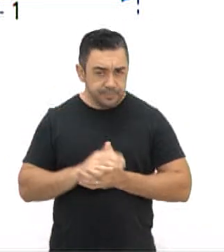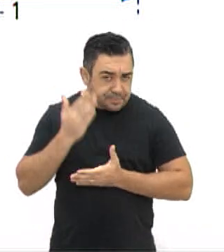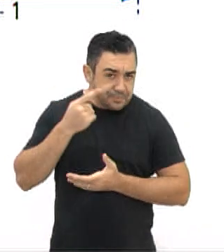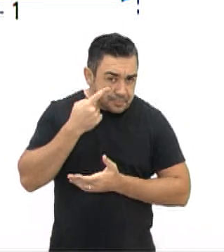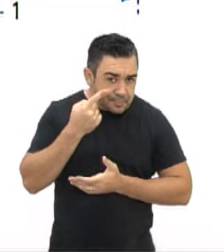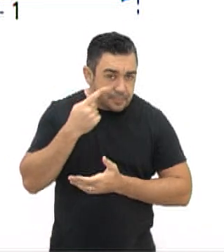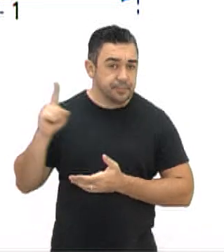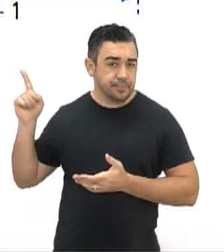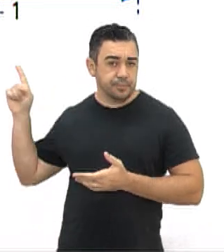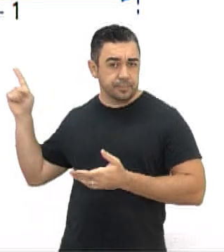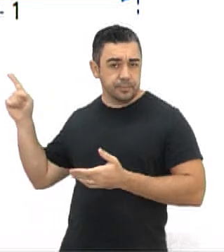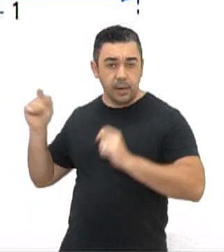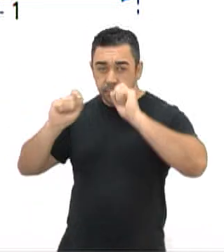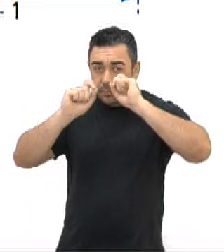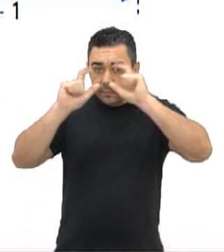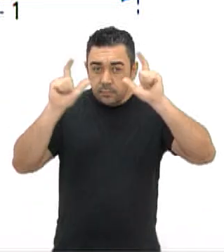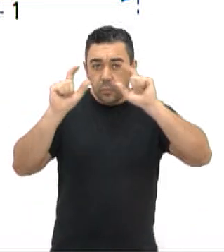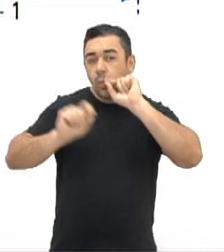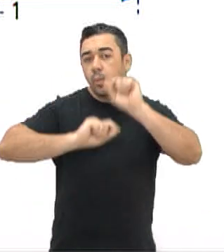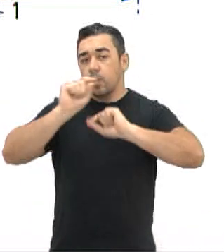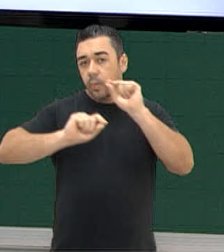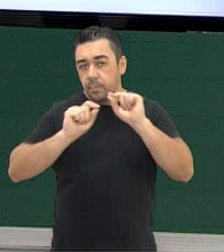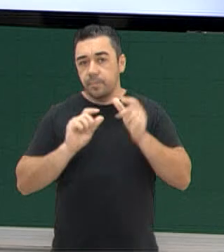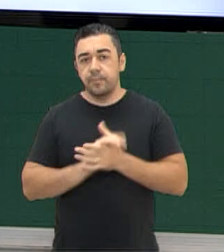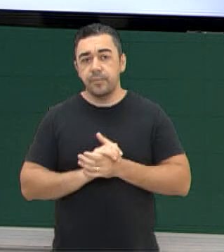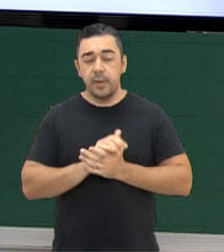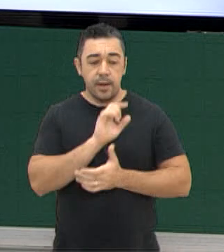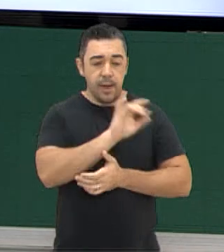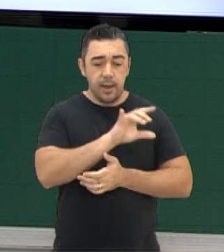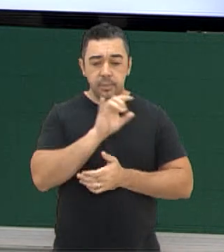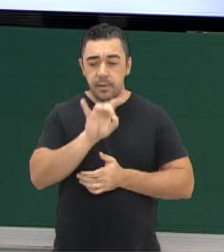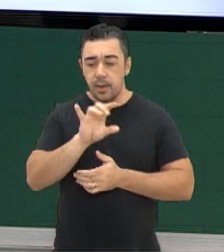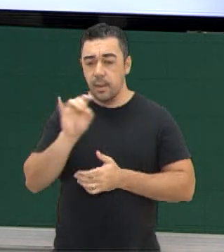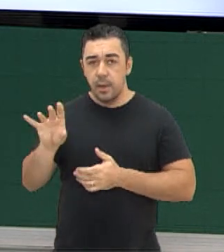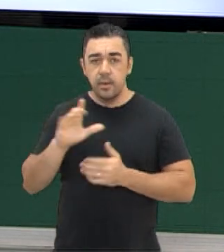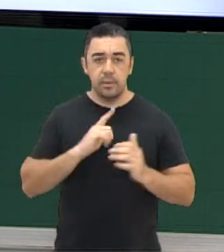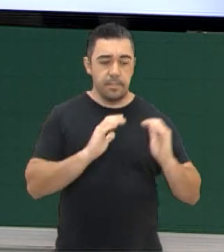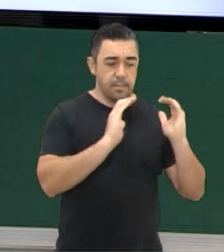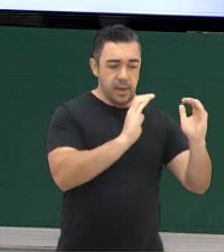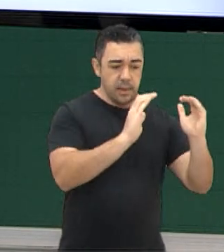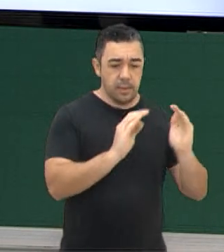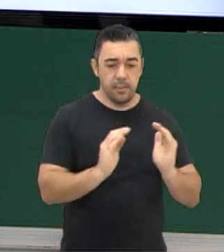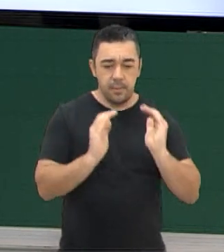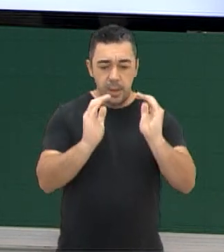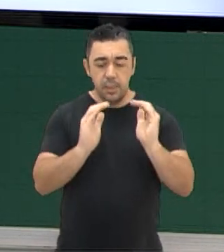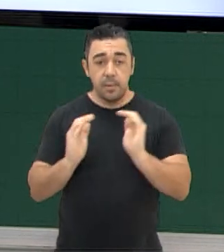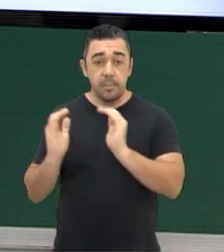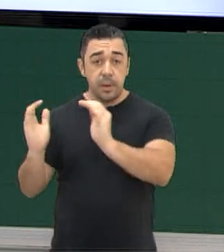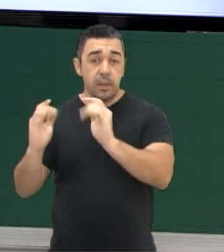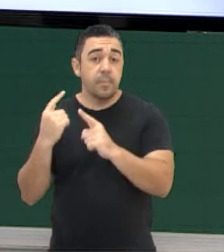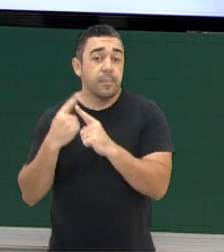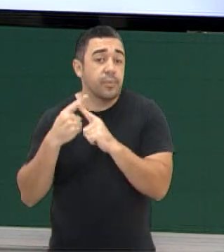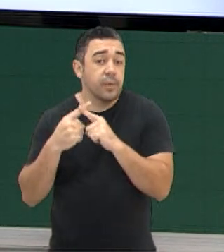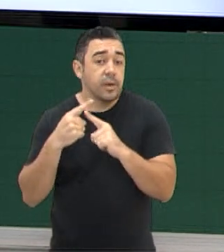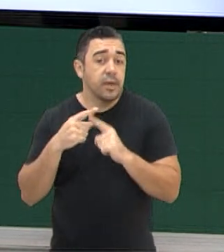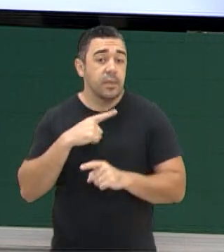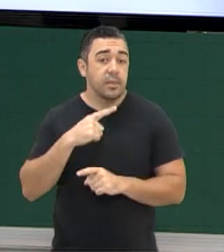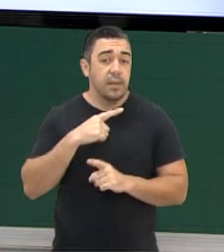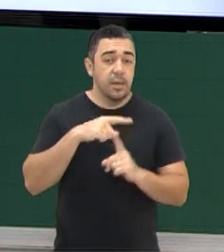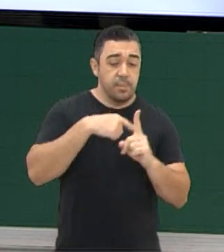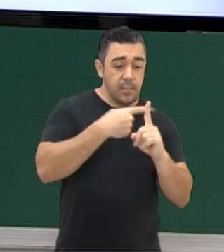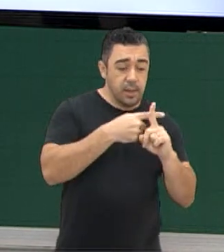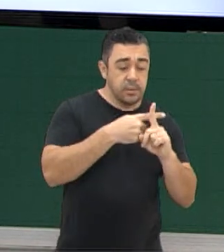O legal é prestar atenção aqui que cada lado eu coloquei entre parênteses porque em algum momento eu tenho um sinal